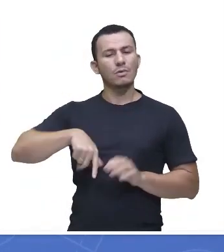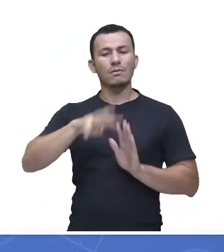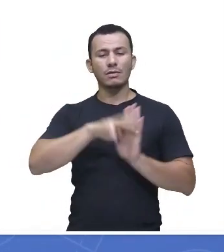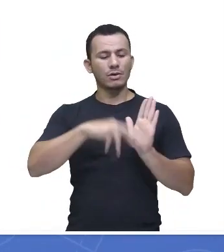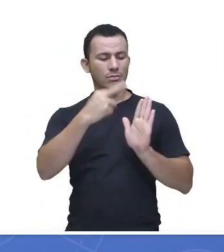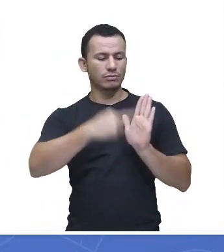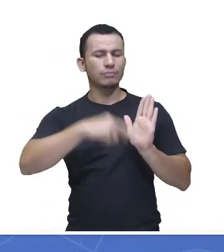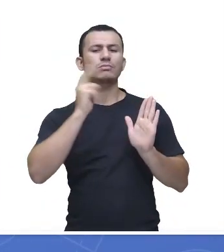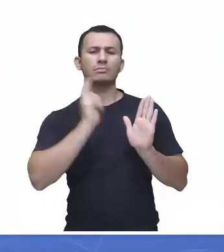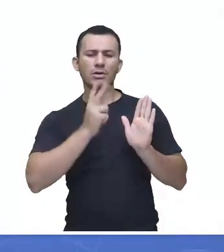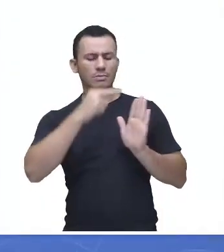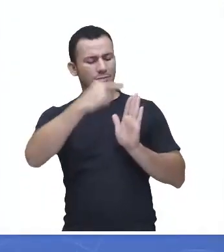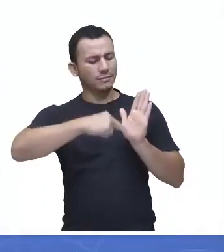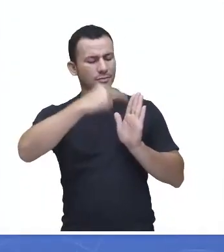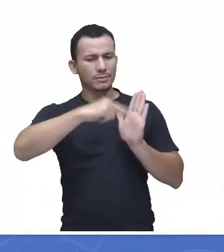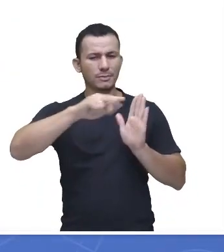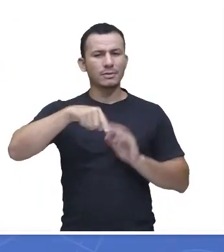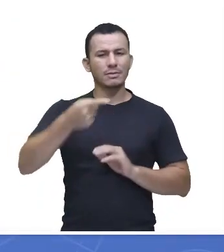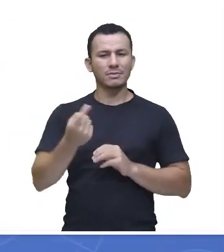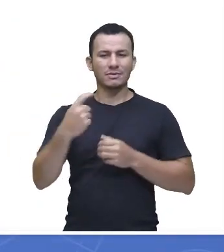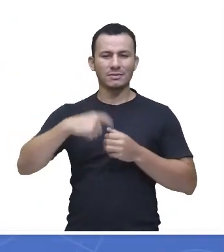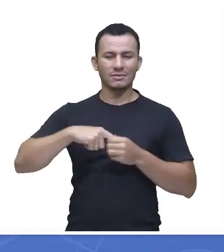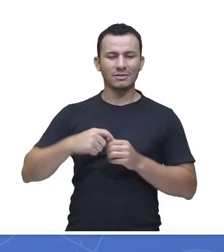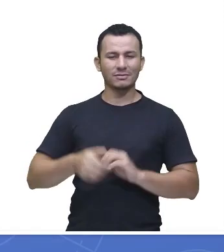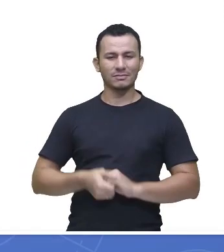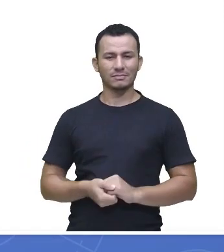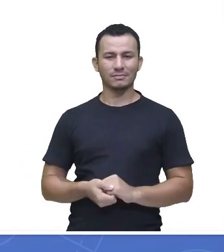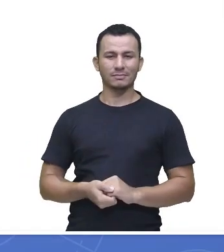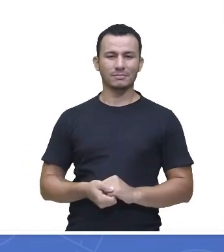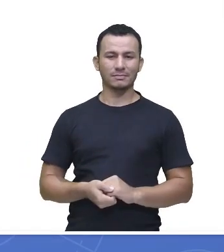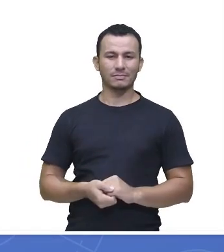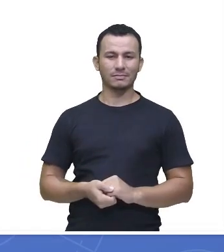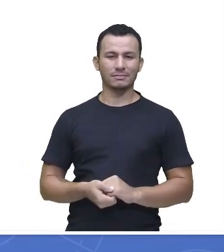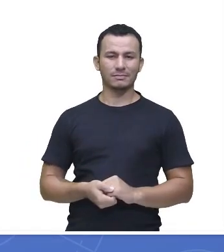texto e está muito fácil, volto daqui a pouquinho para conferir seu trabalho.